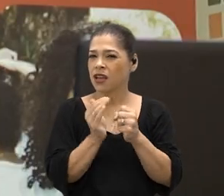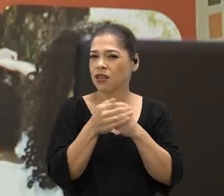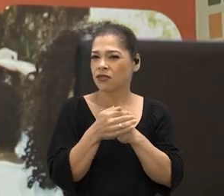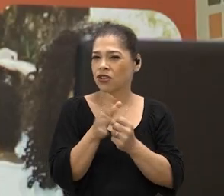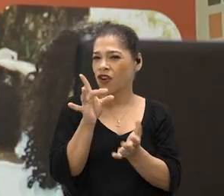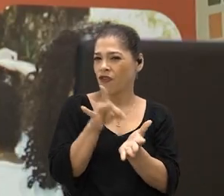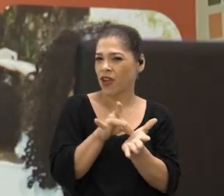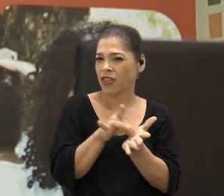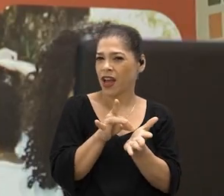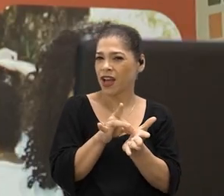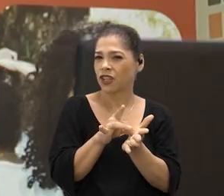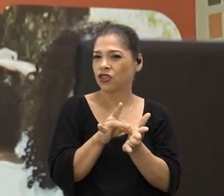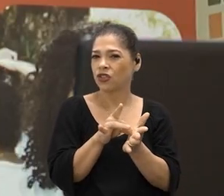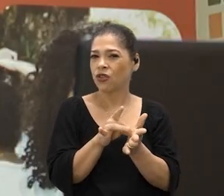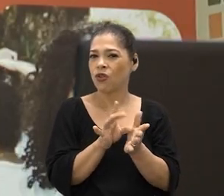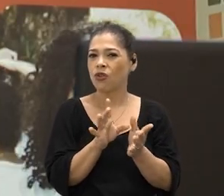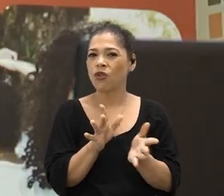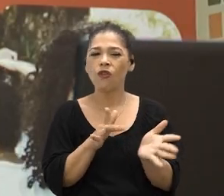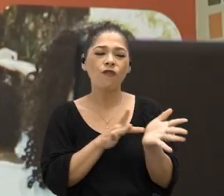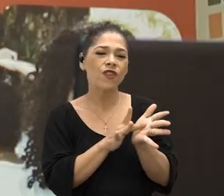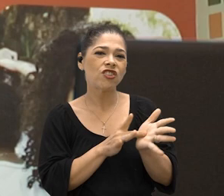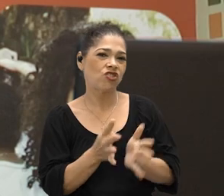ou negligência